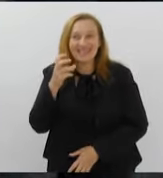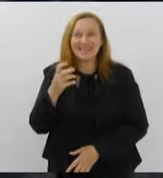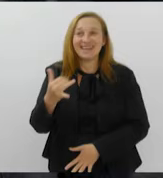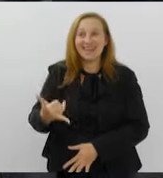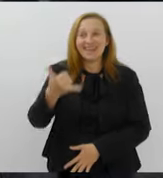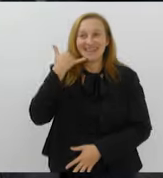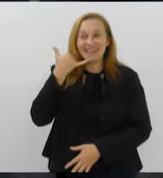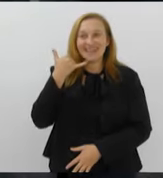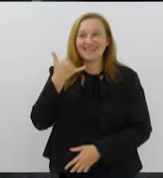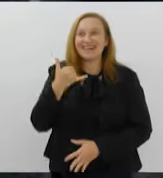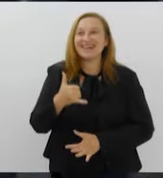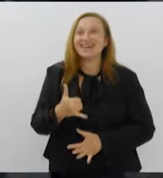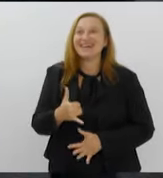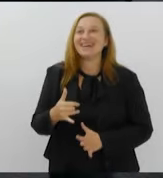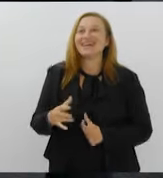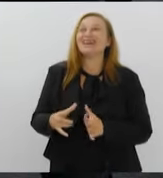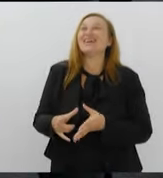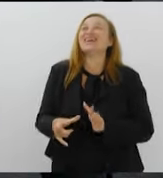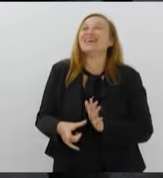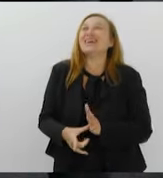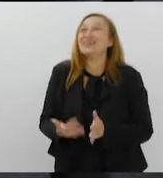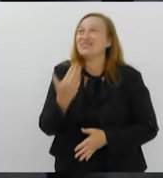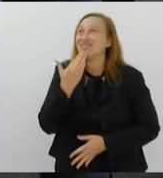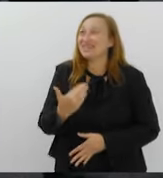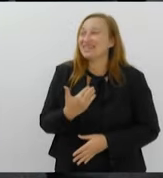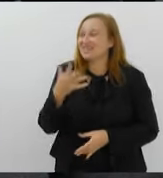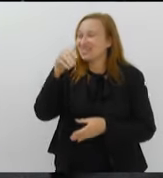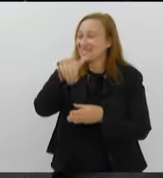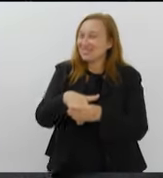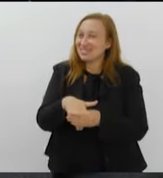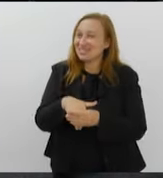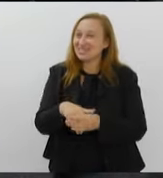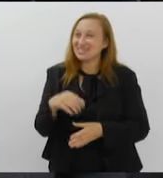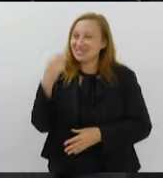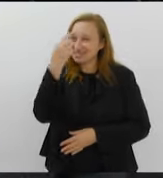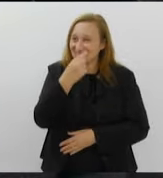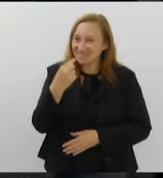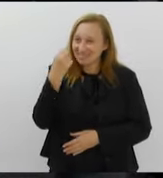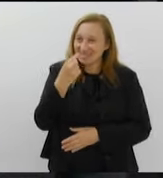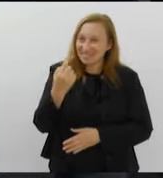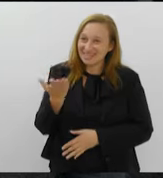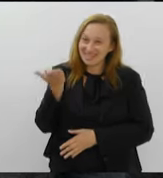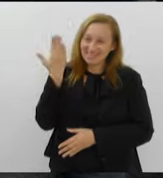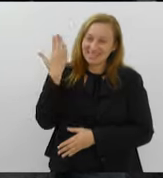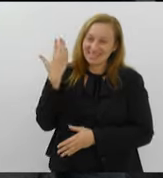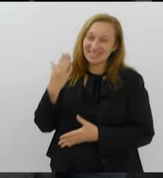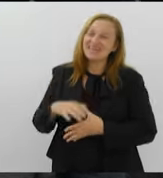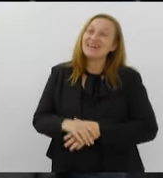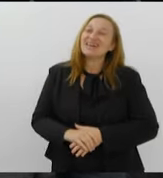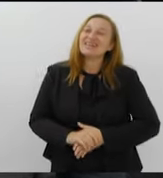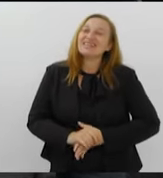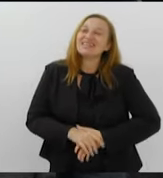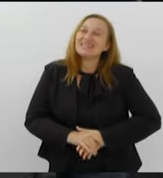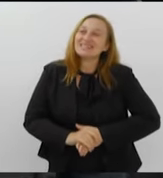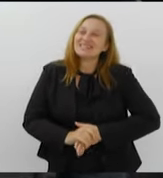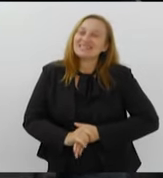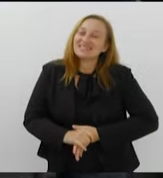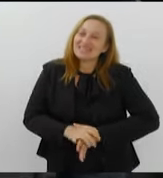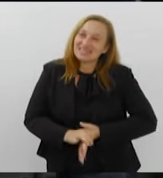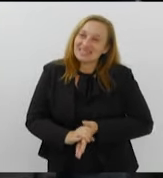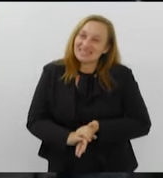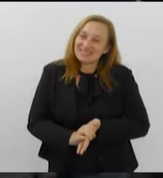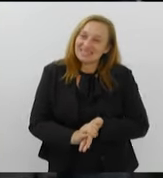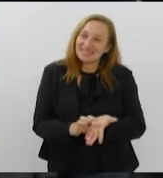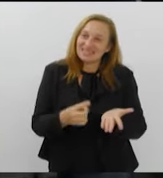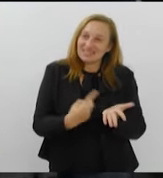pediu meu voto 1 hora atrás. Então, já tinha empenhado a minha palavra com essas duas grandes deputadas. Então,